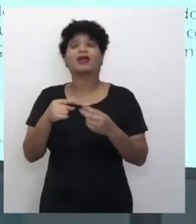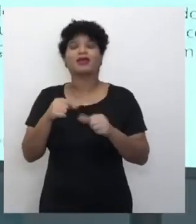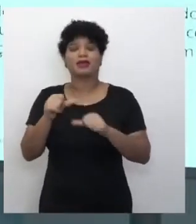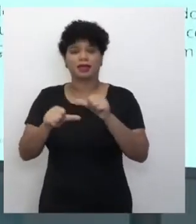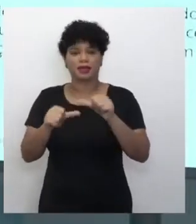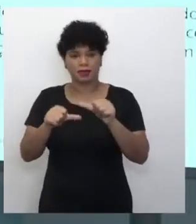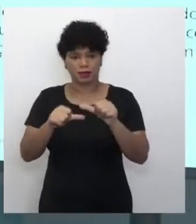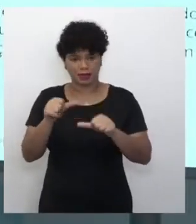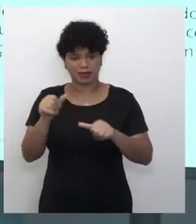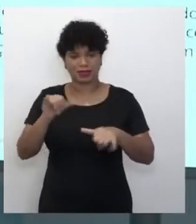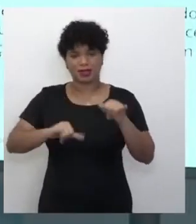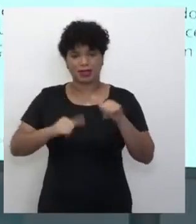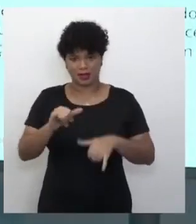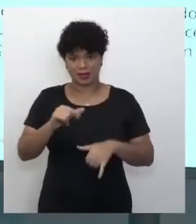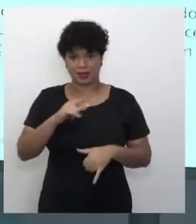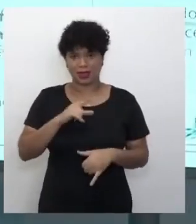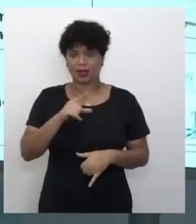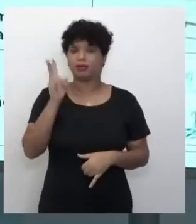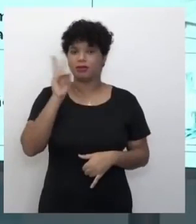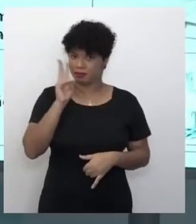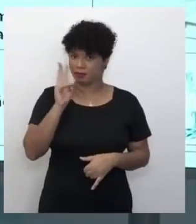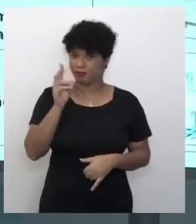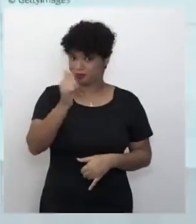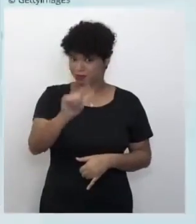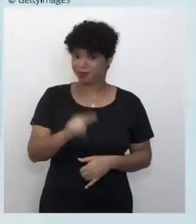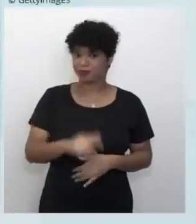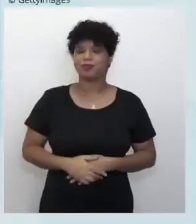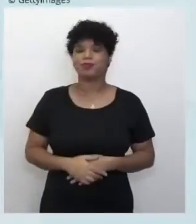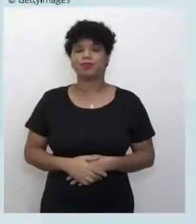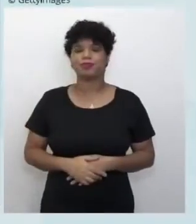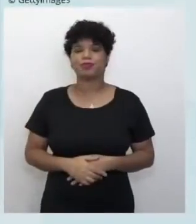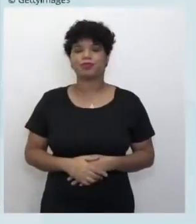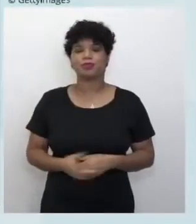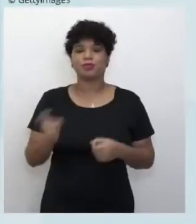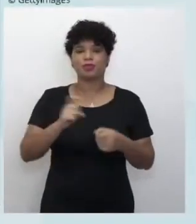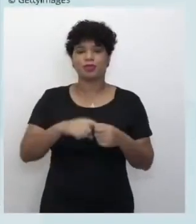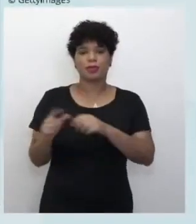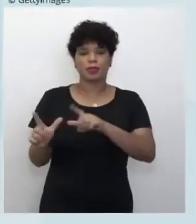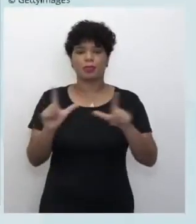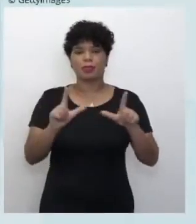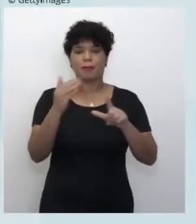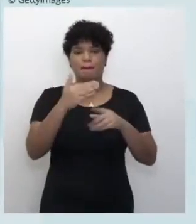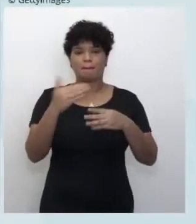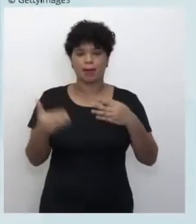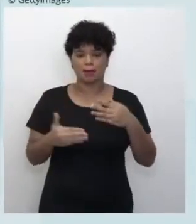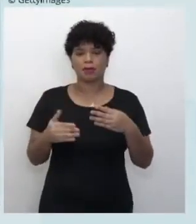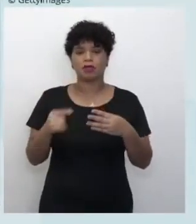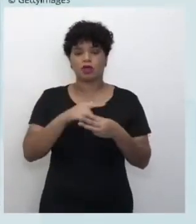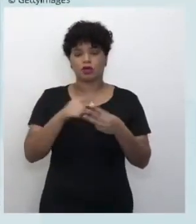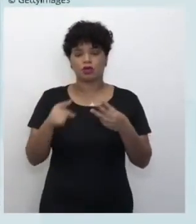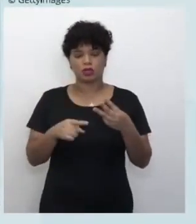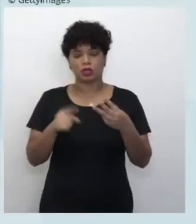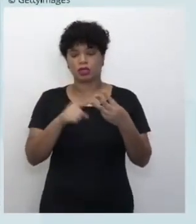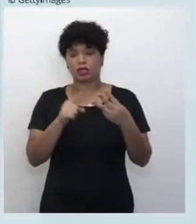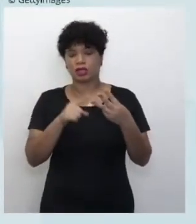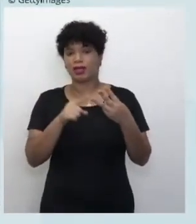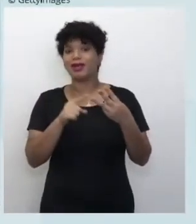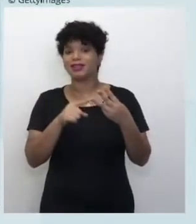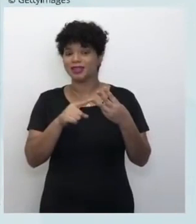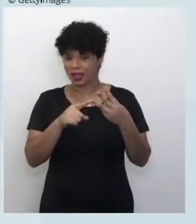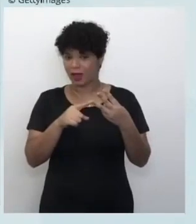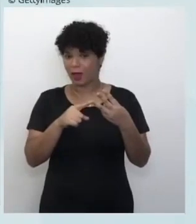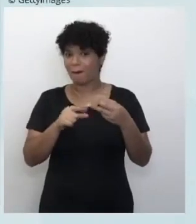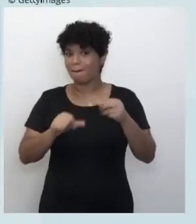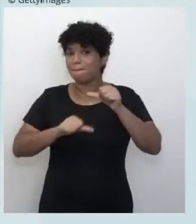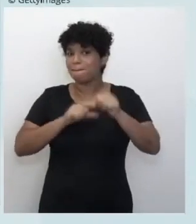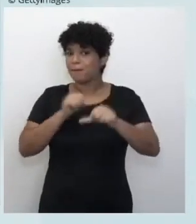química, que é o caso, só retornando aqui, ó, né? O último exemplo aqui, a fusão do gelo, ele mudou